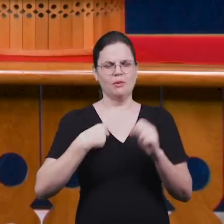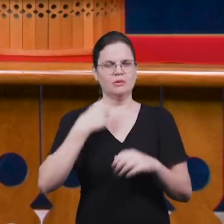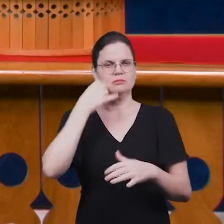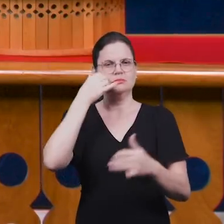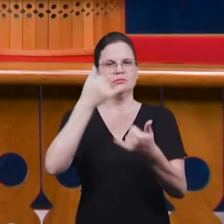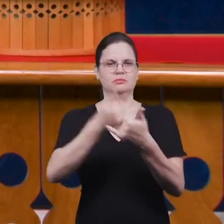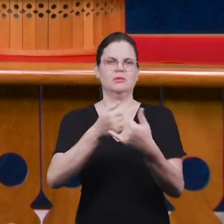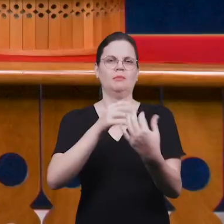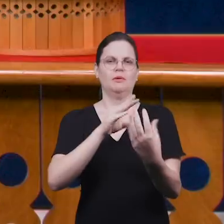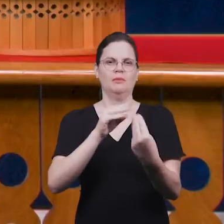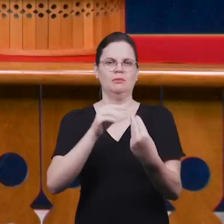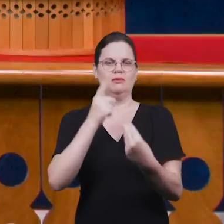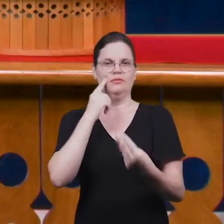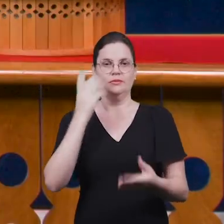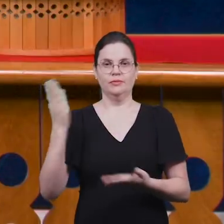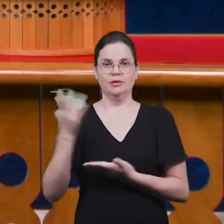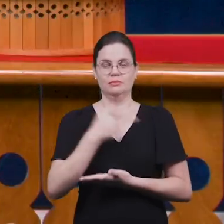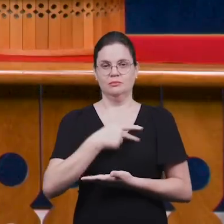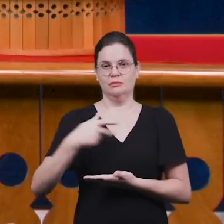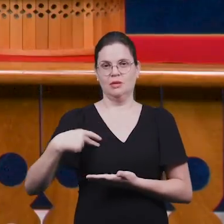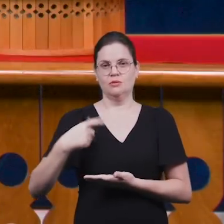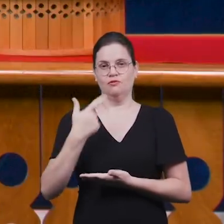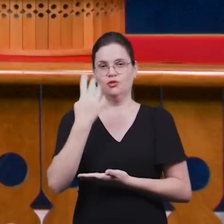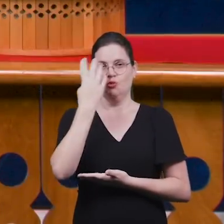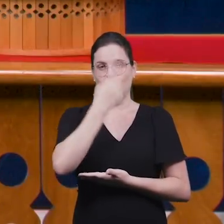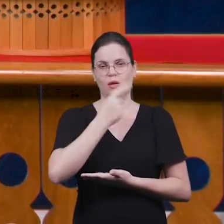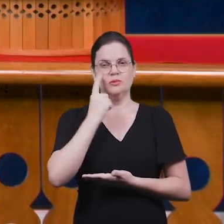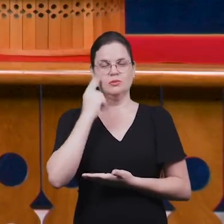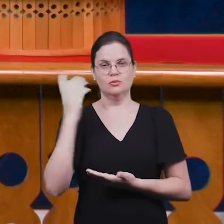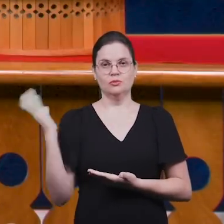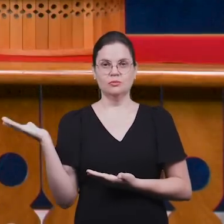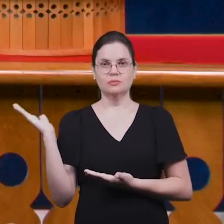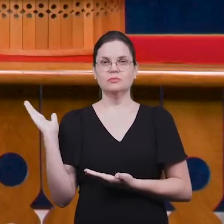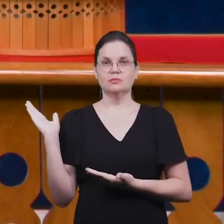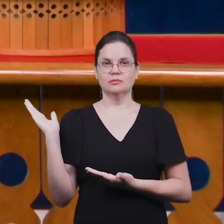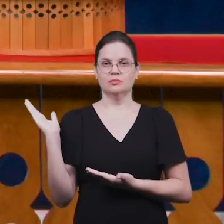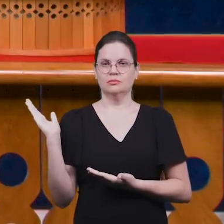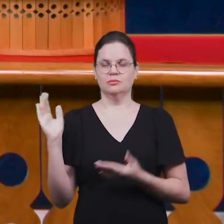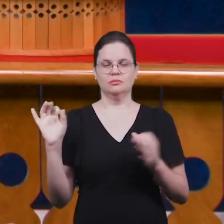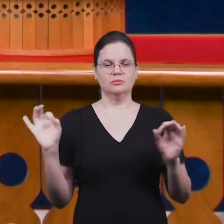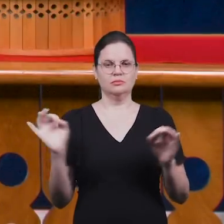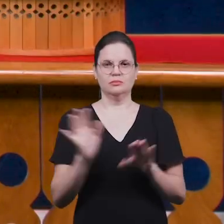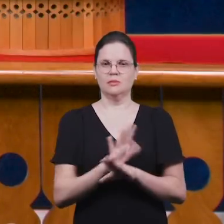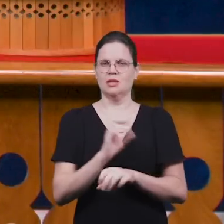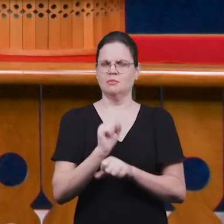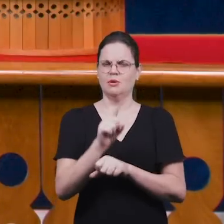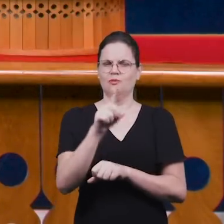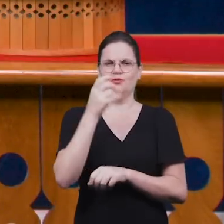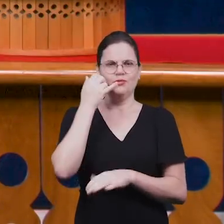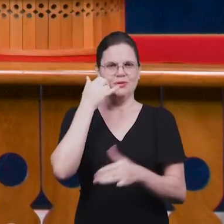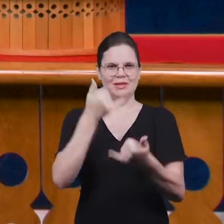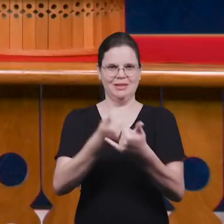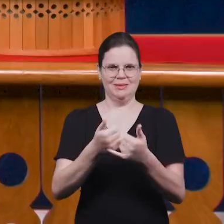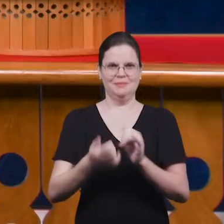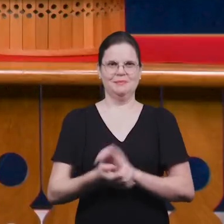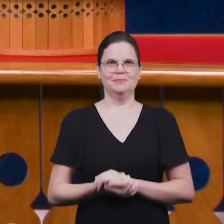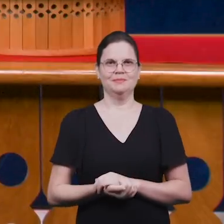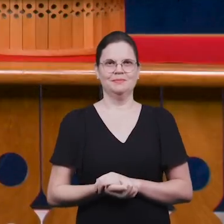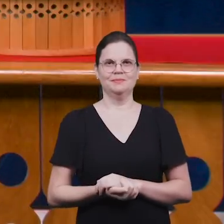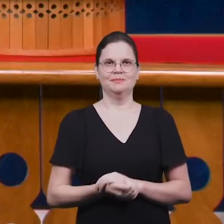você pode ter assistência de um dos nossos pastores que estão de plantão, aguardando o seu